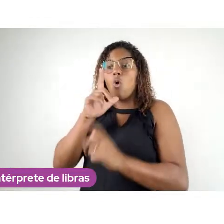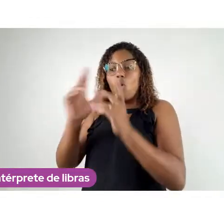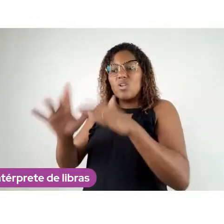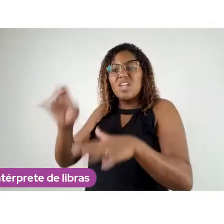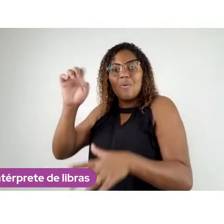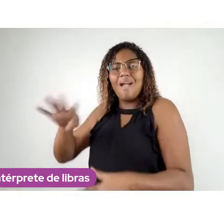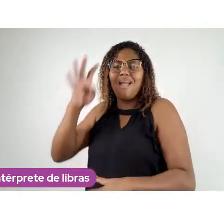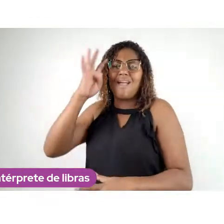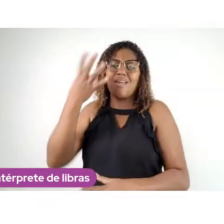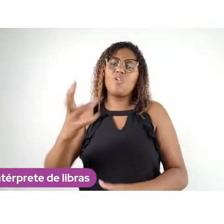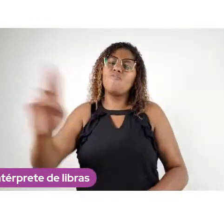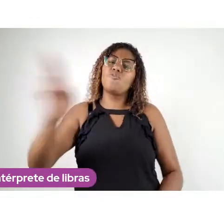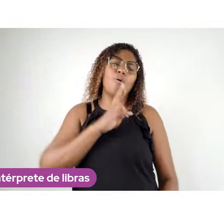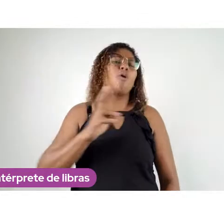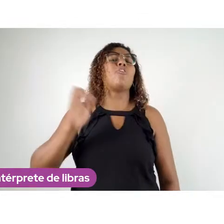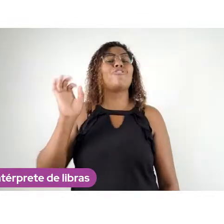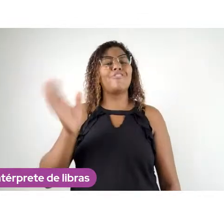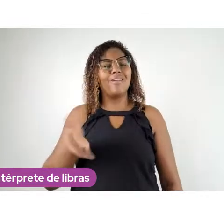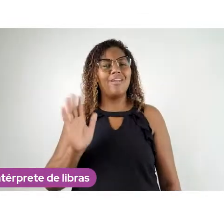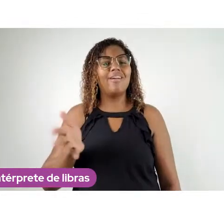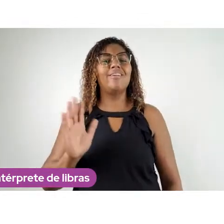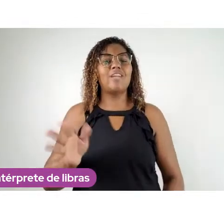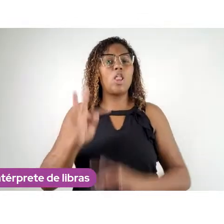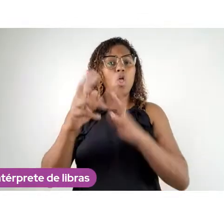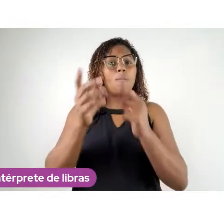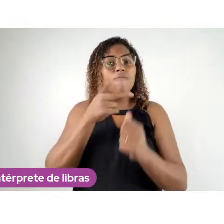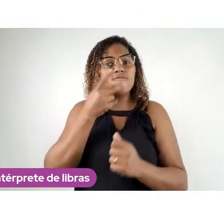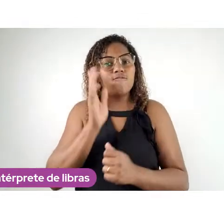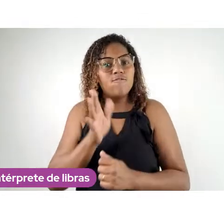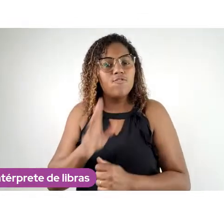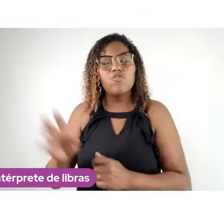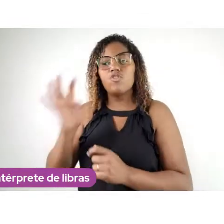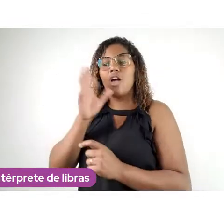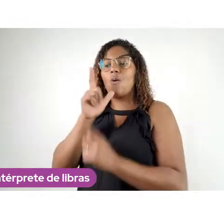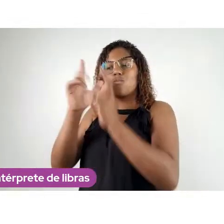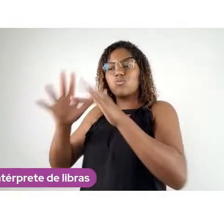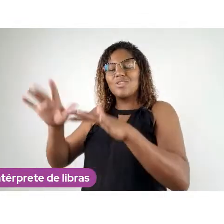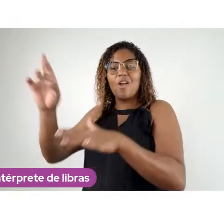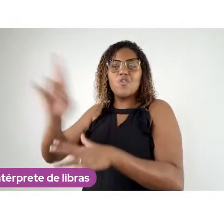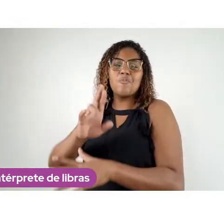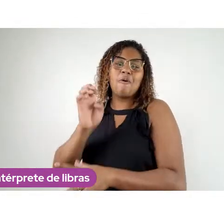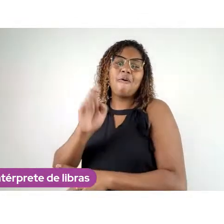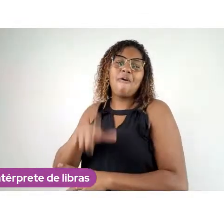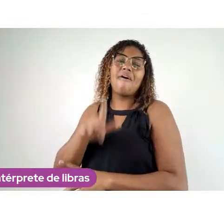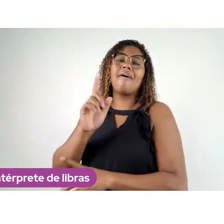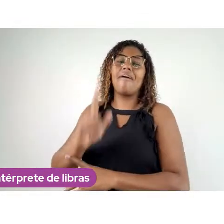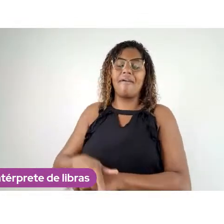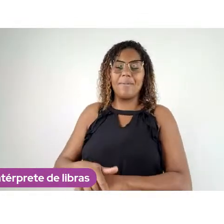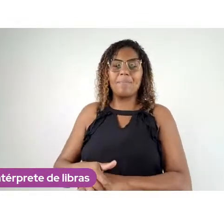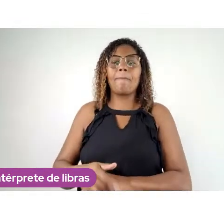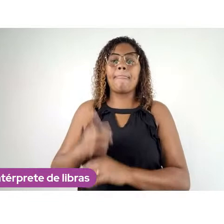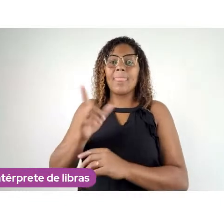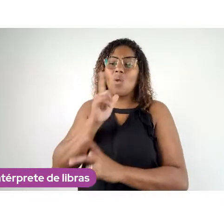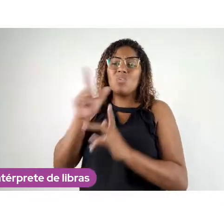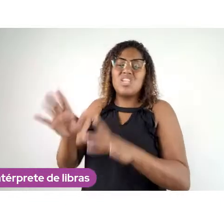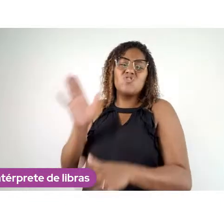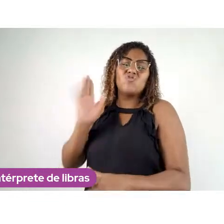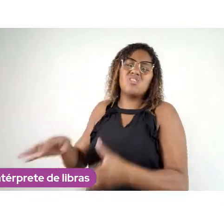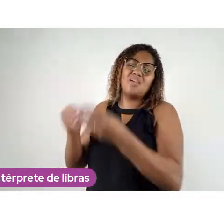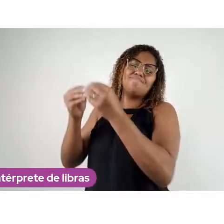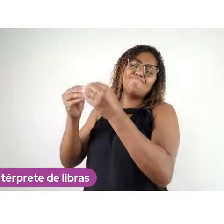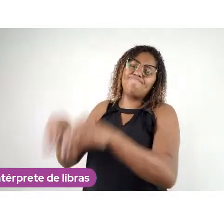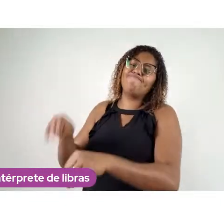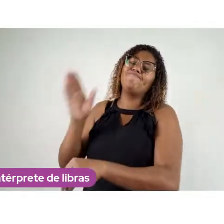solução, a Catarina falou que o oceano é a solução, né? Então, o motivo é esse. E o oceano já está afetado de uma